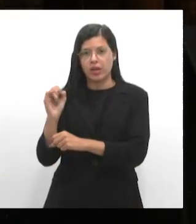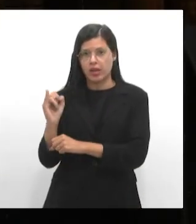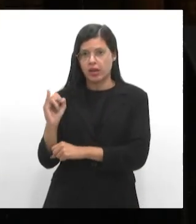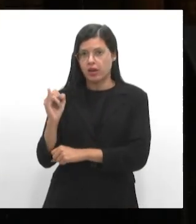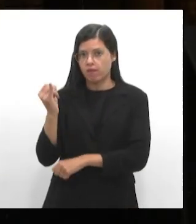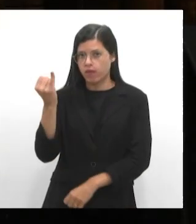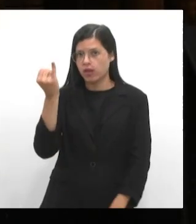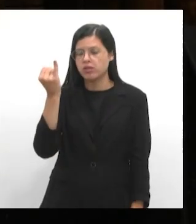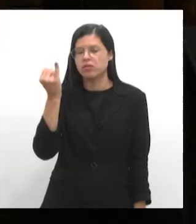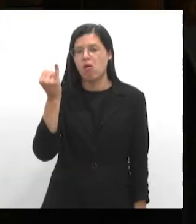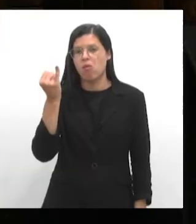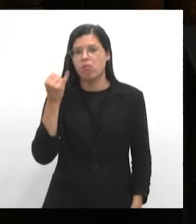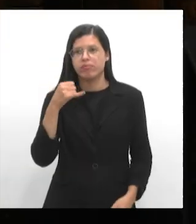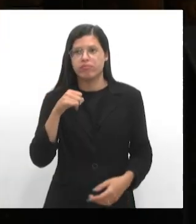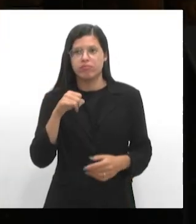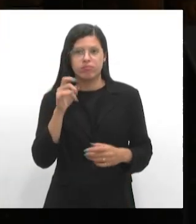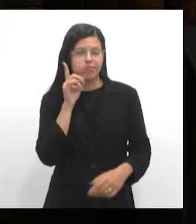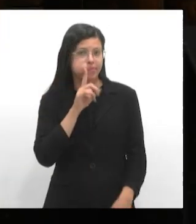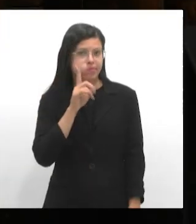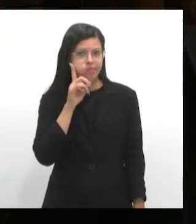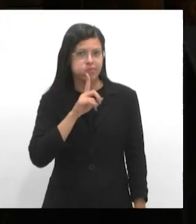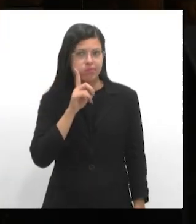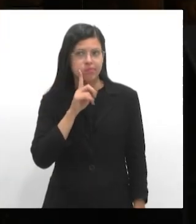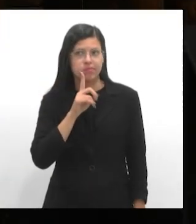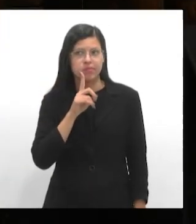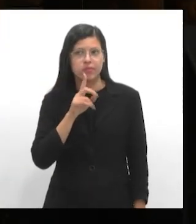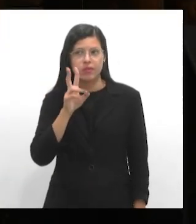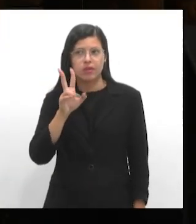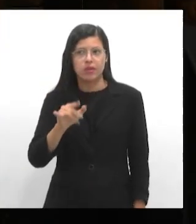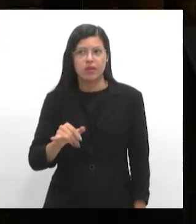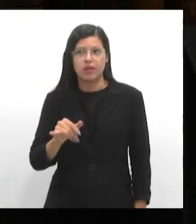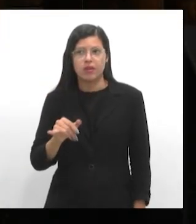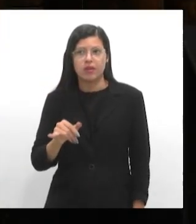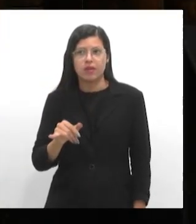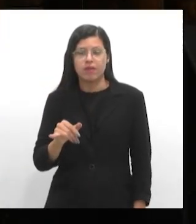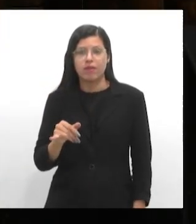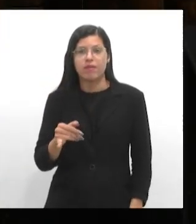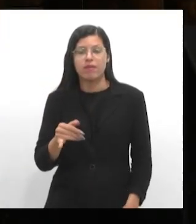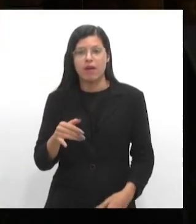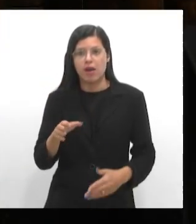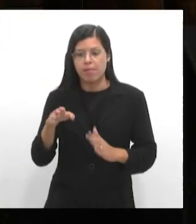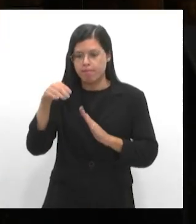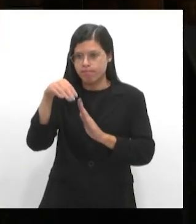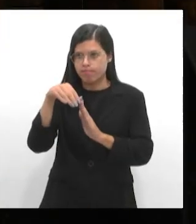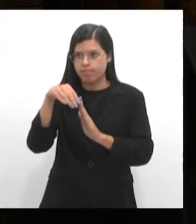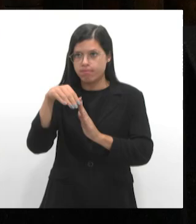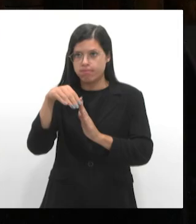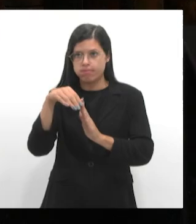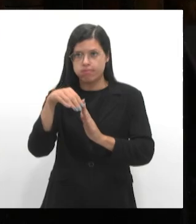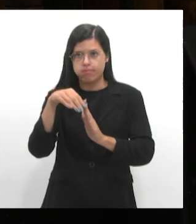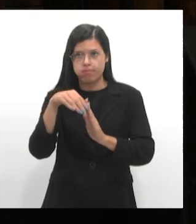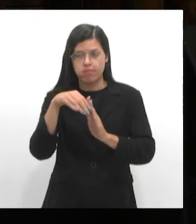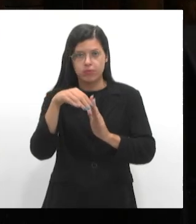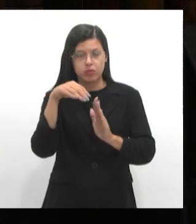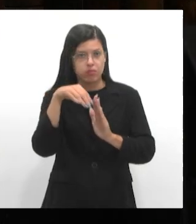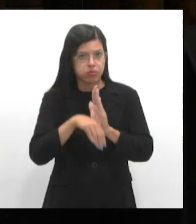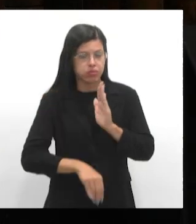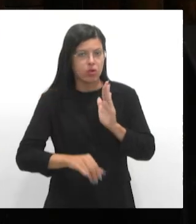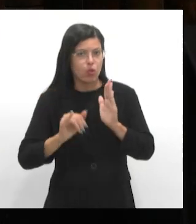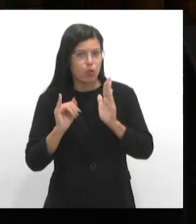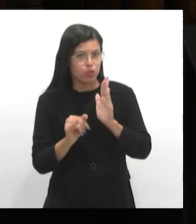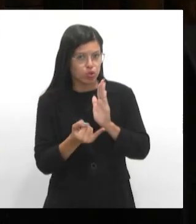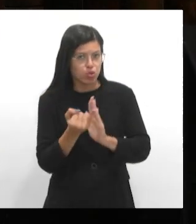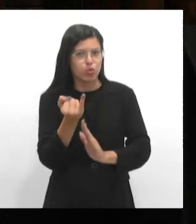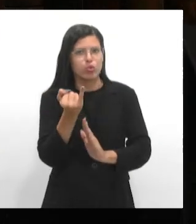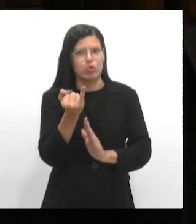os Estados Unidos, que vai derrubar o dólar lá. Vai derrubar o dólar? Não, vai derrubar os juros. É questão